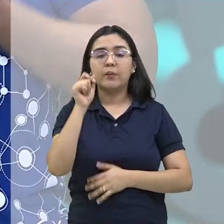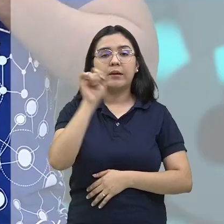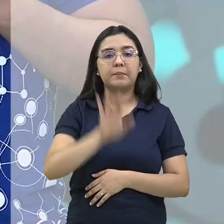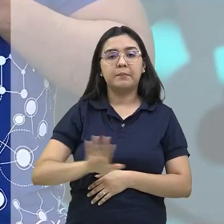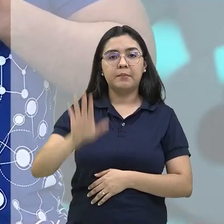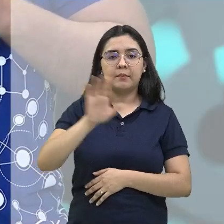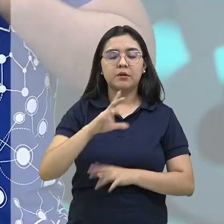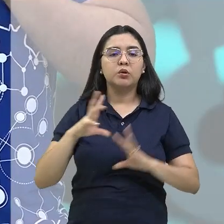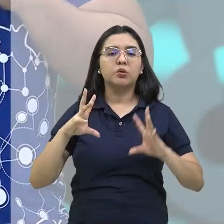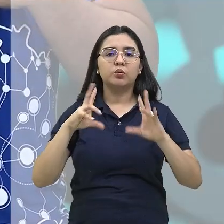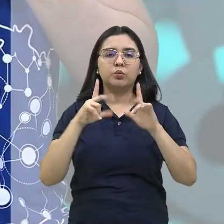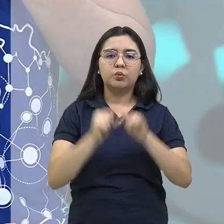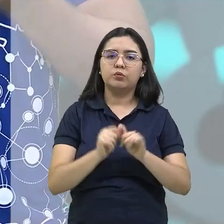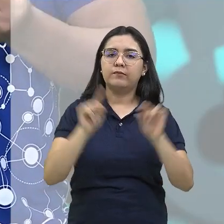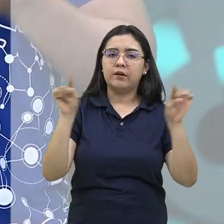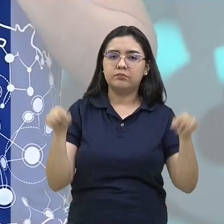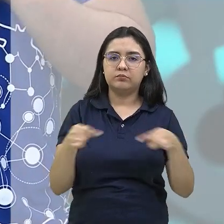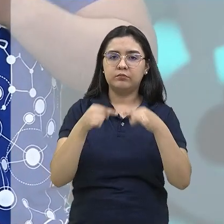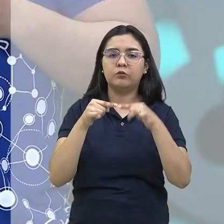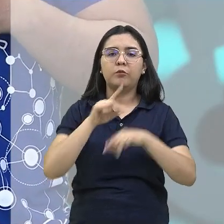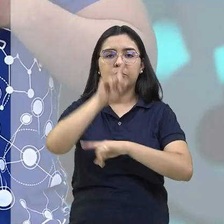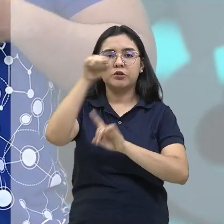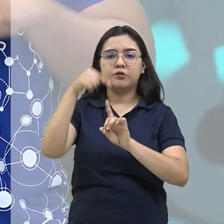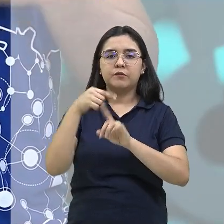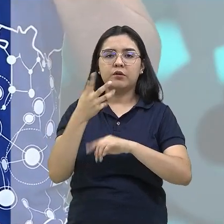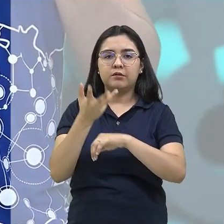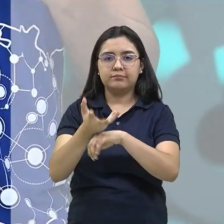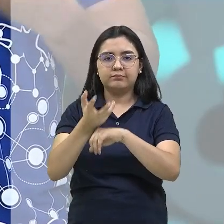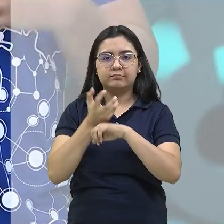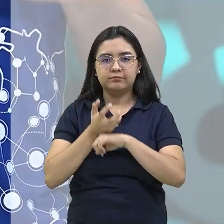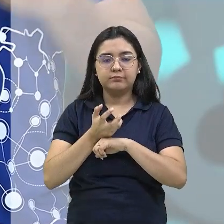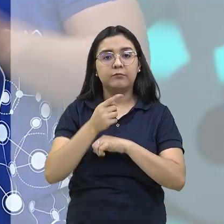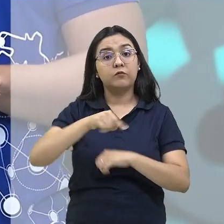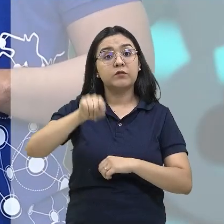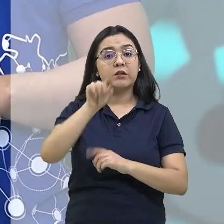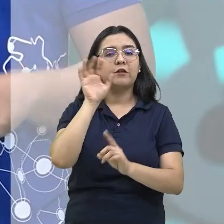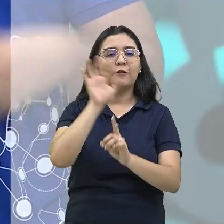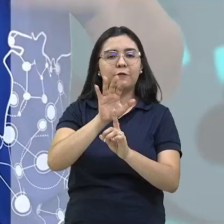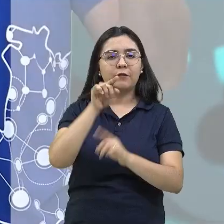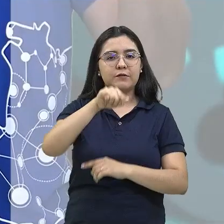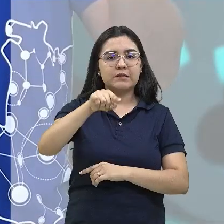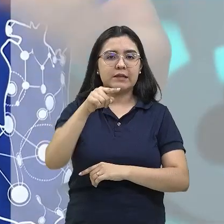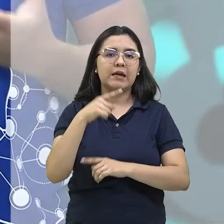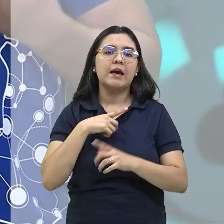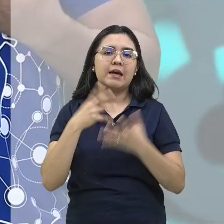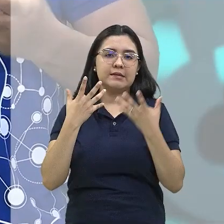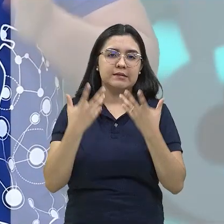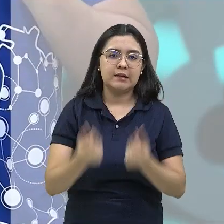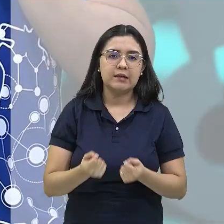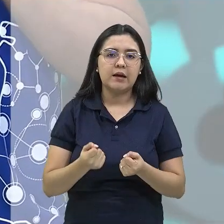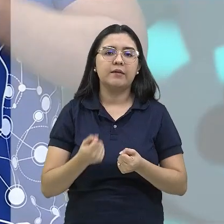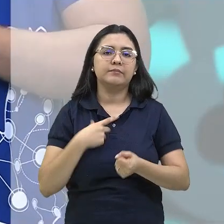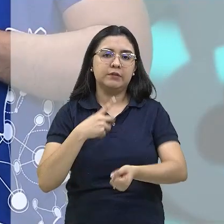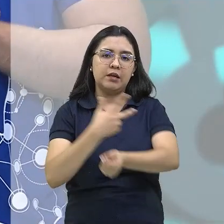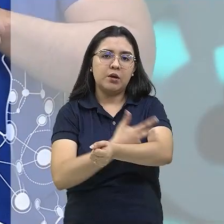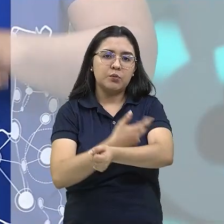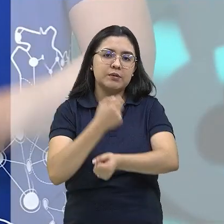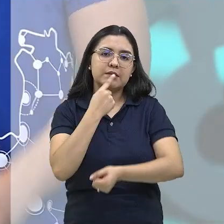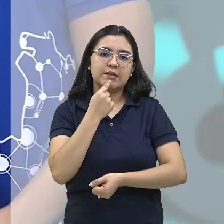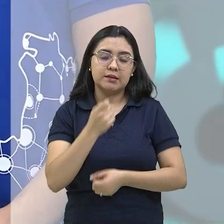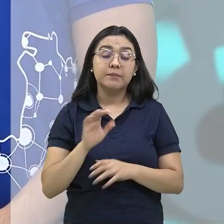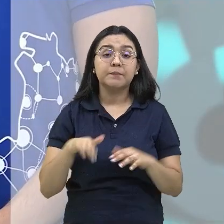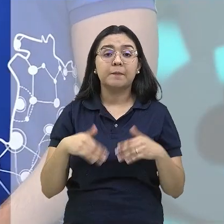articulado para persuadir, fazer você doar sangue. E aí, claro, reforçando a ideia, qual é